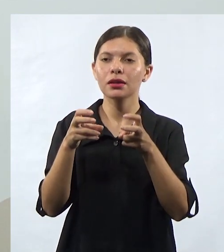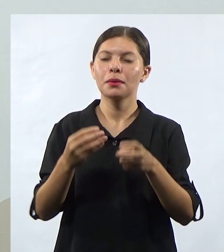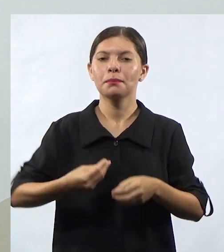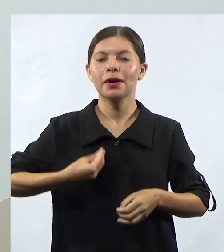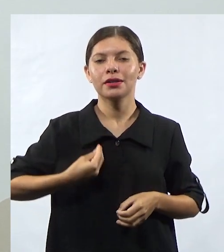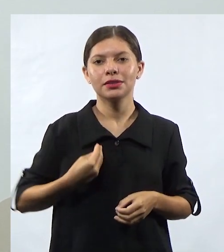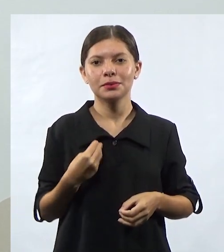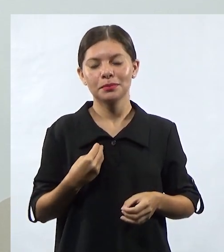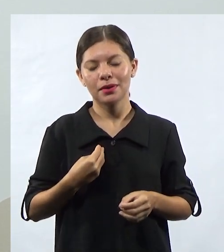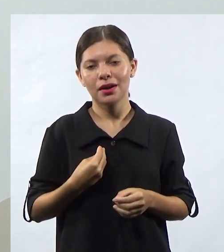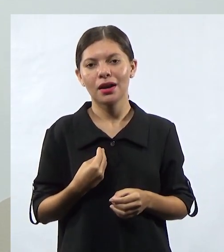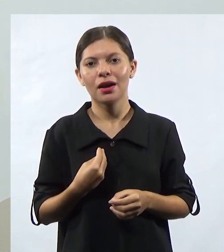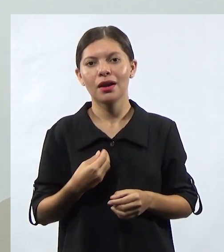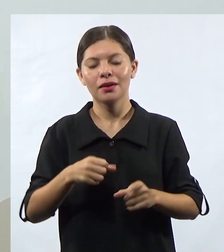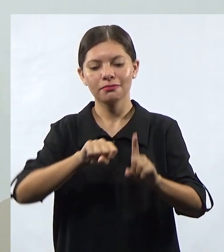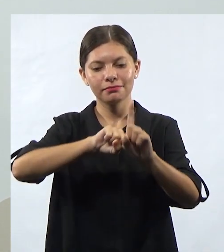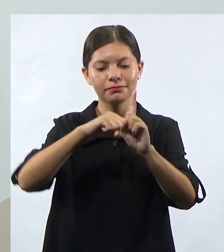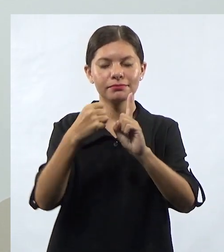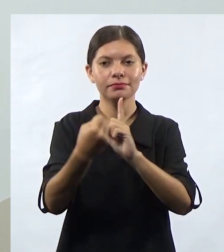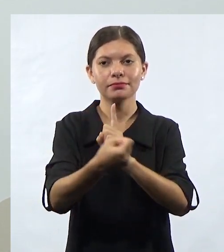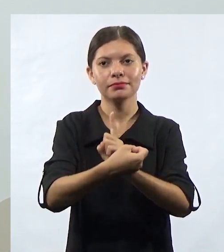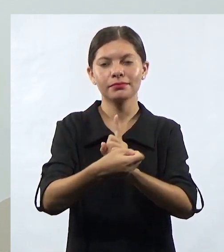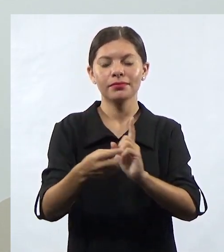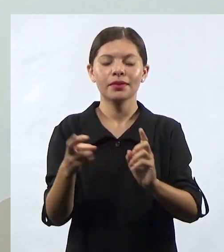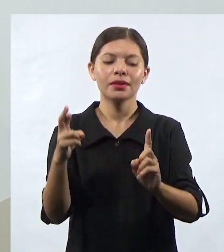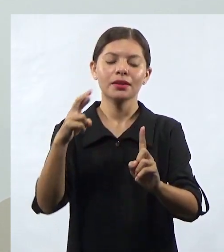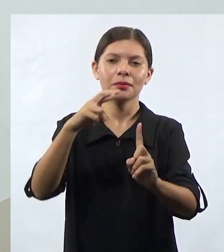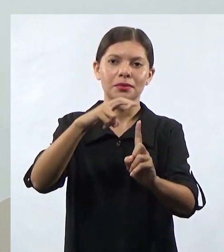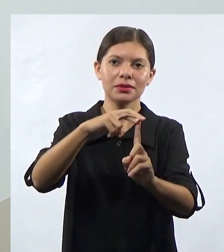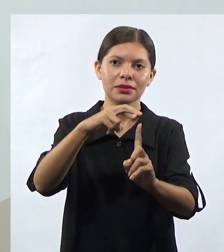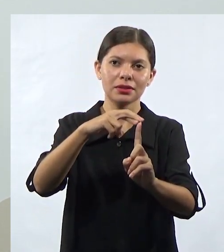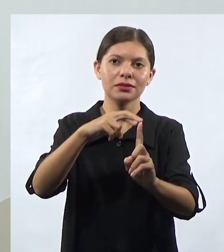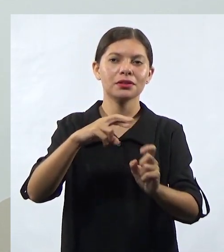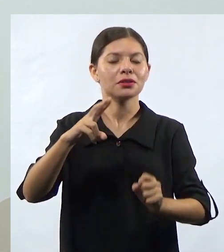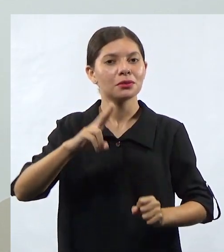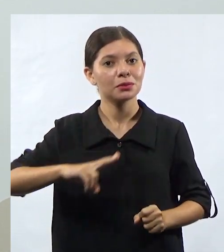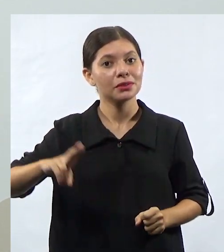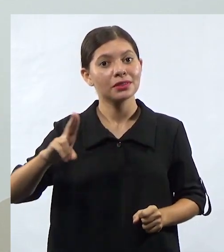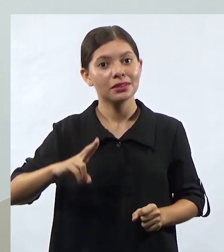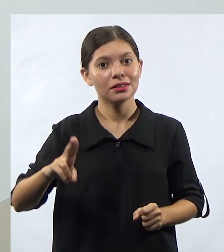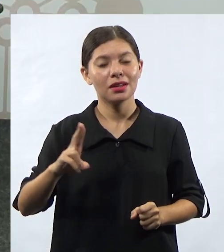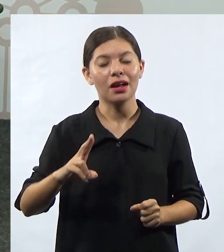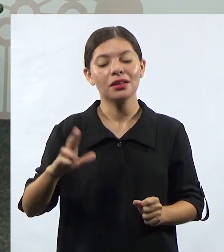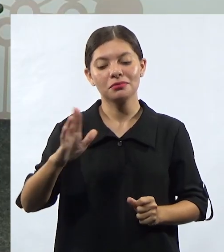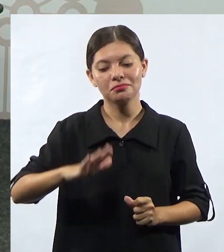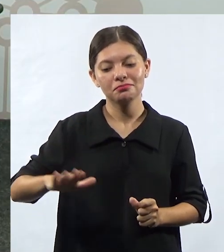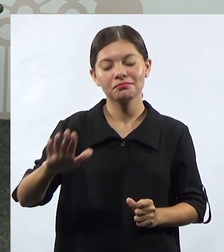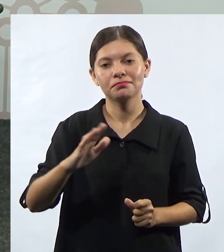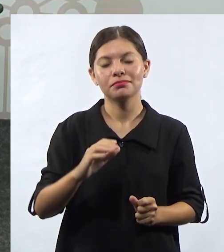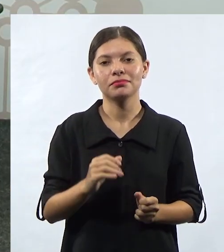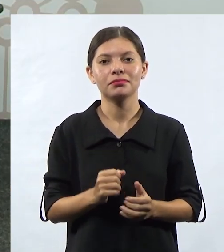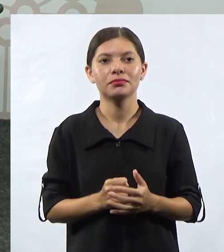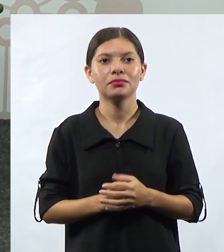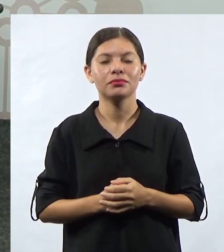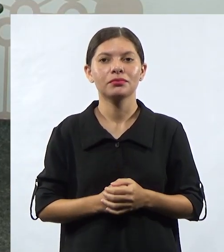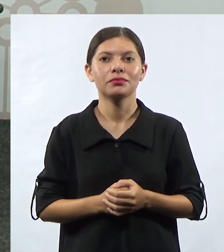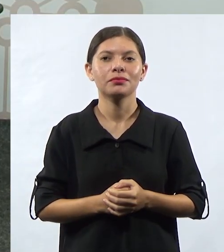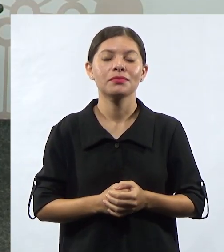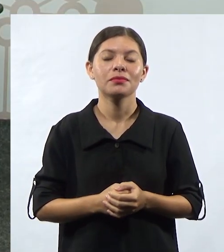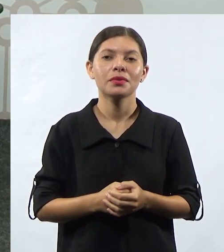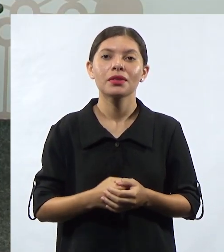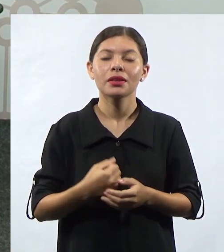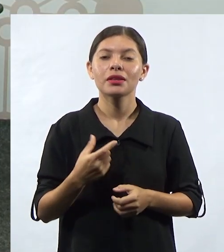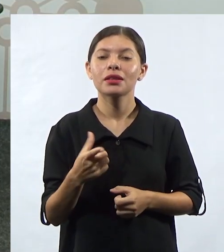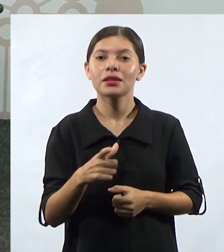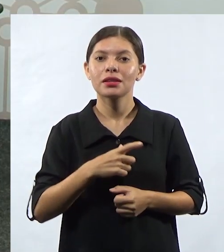participação social, representação, então são muito utilizados nessas esferas. A gente tem